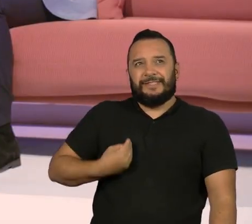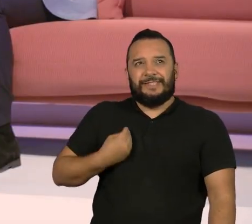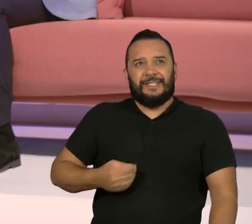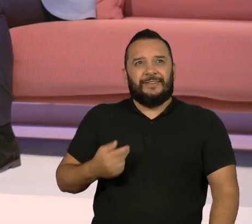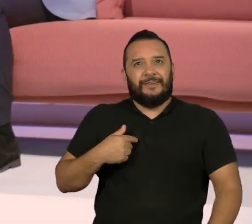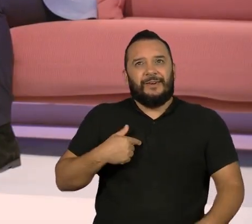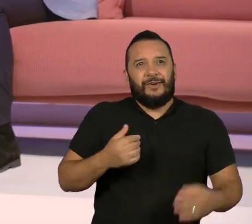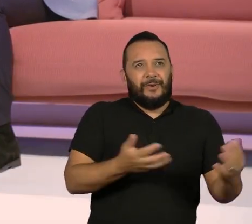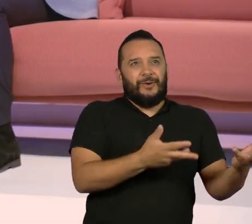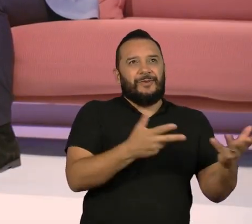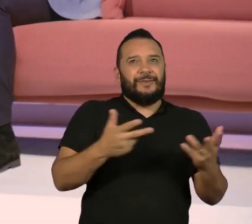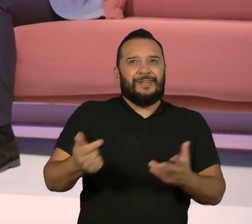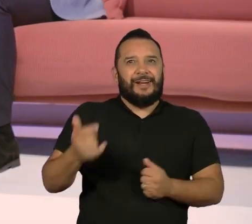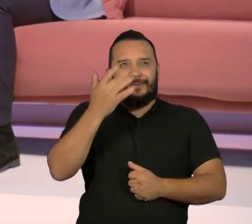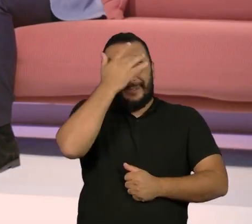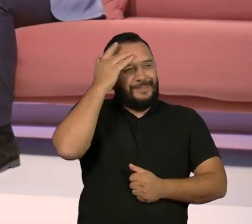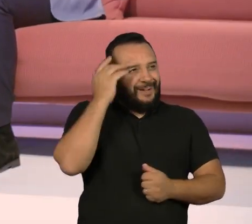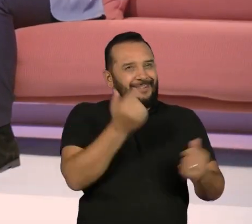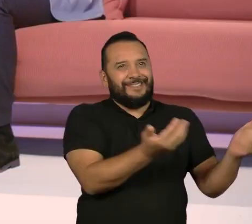pessoal